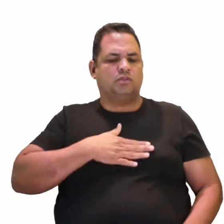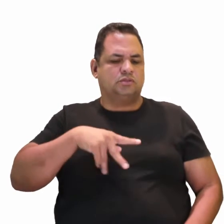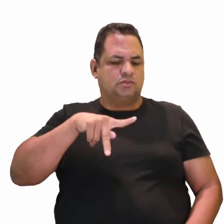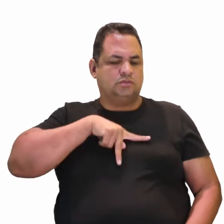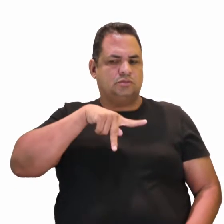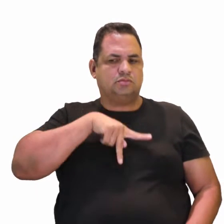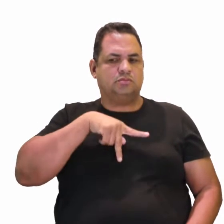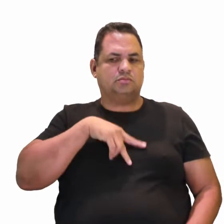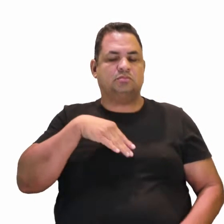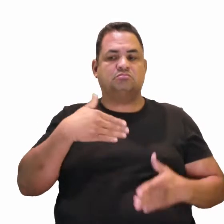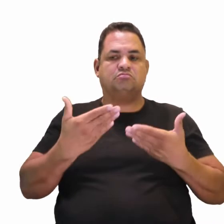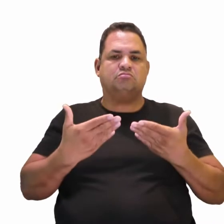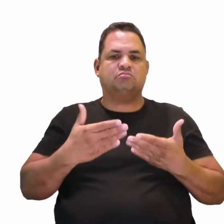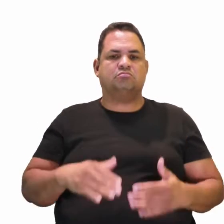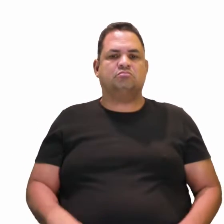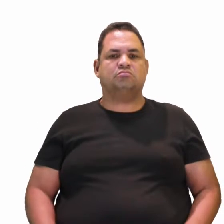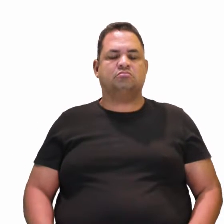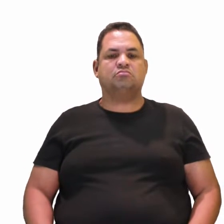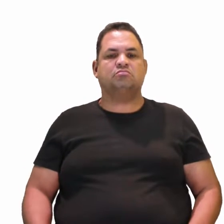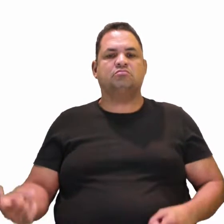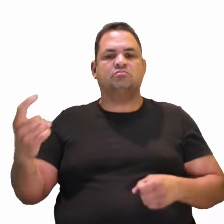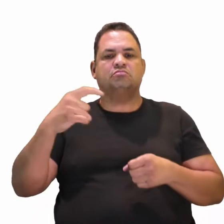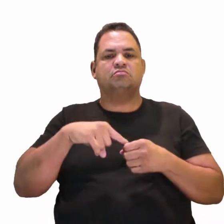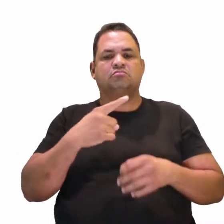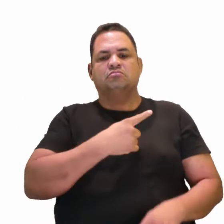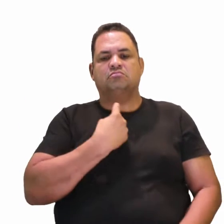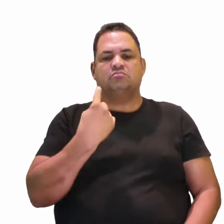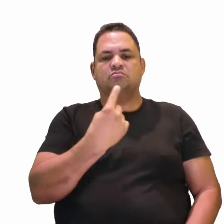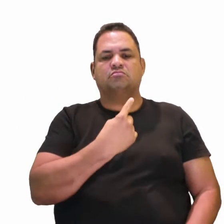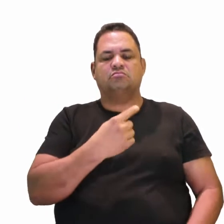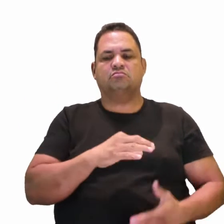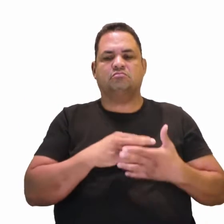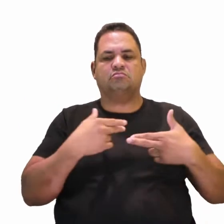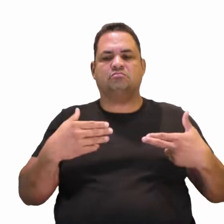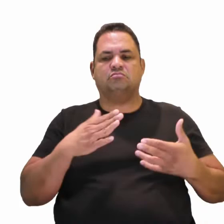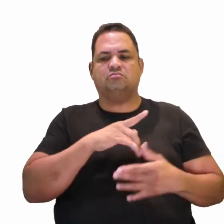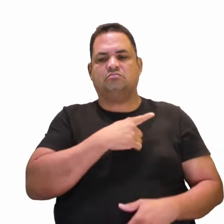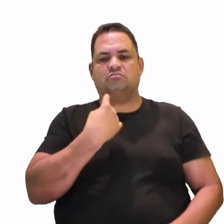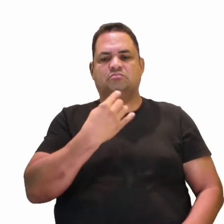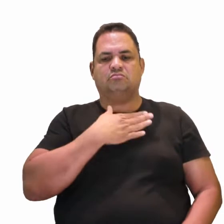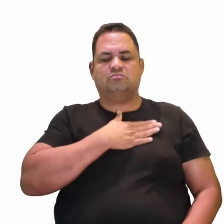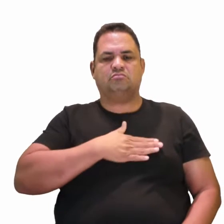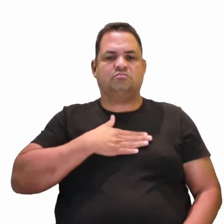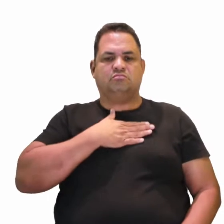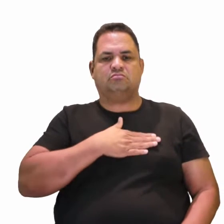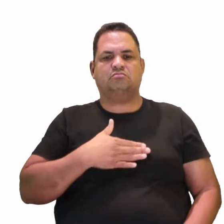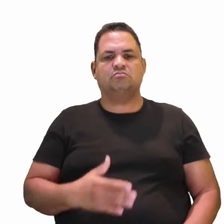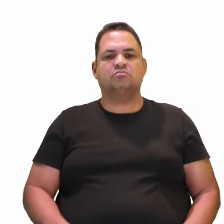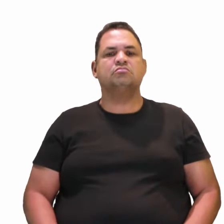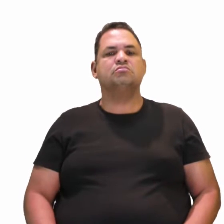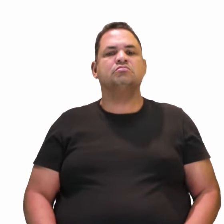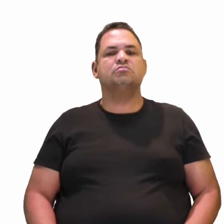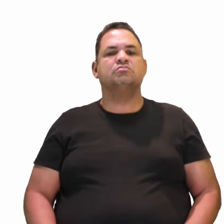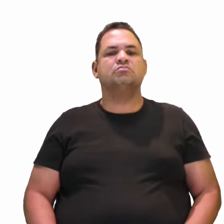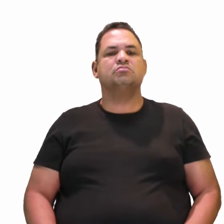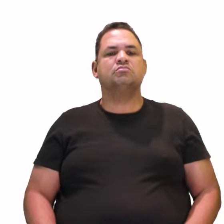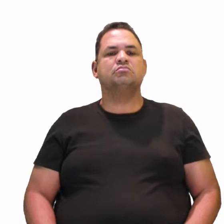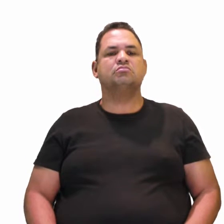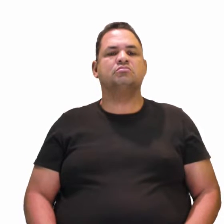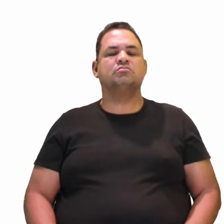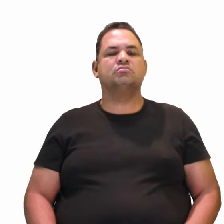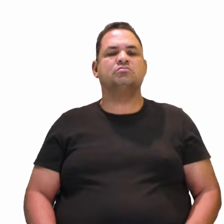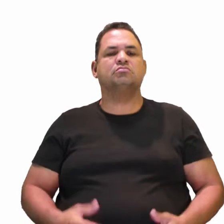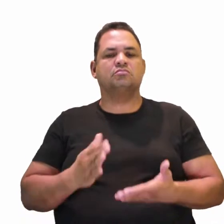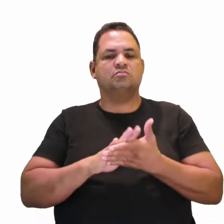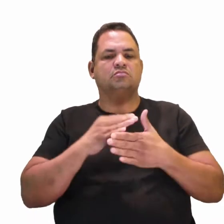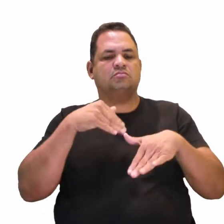geralmente quando a gente tem um hobby é voltado para a gente. Coisas que a gente gosta, a gente só pensa na gente na questão do hobby mesmo. Então,